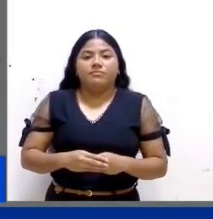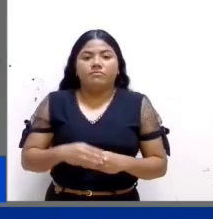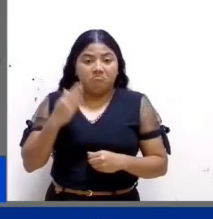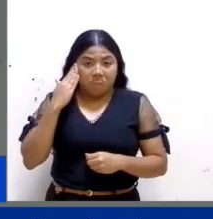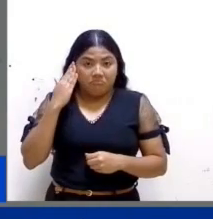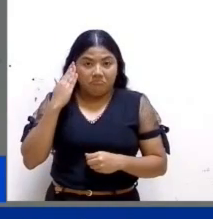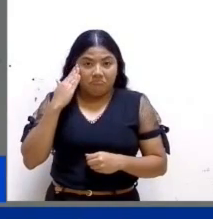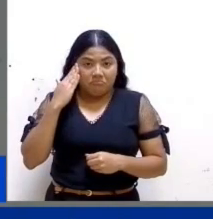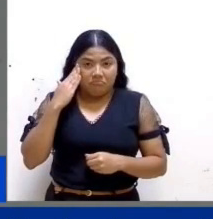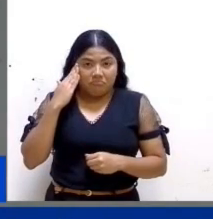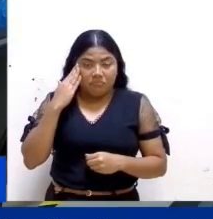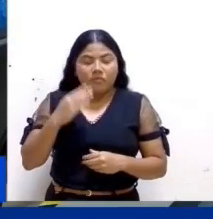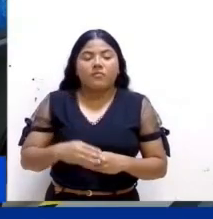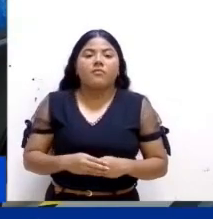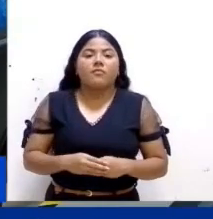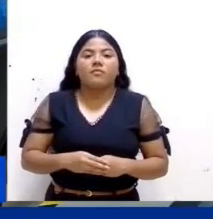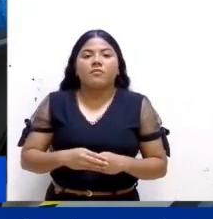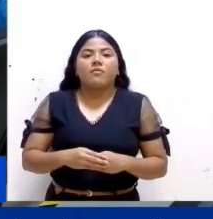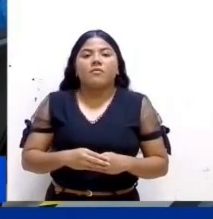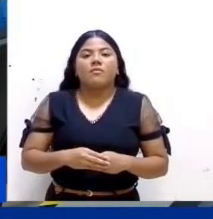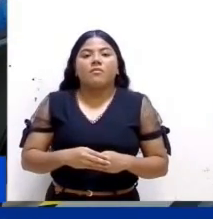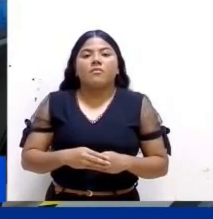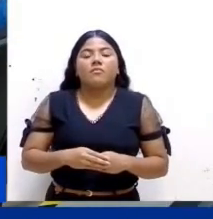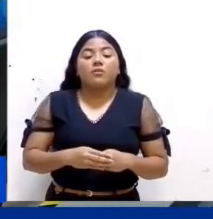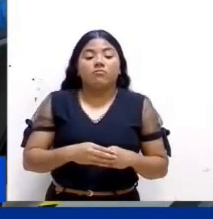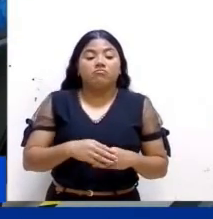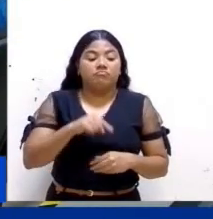Compreenderam? Olha só. Então, o